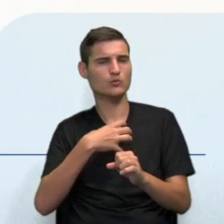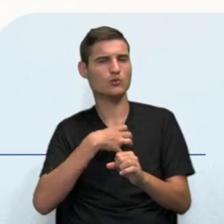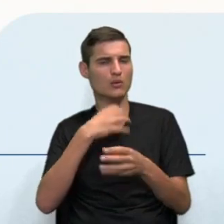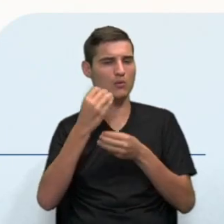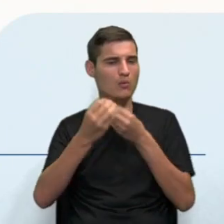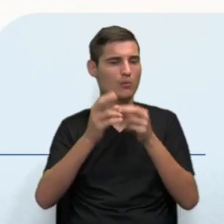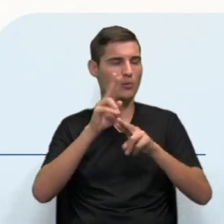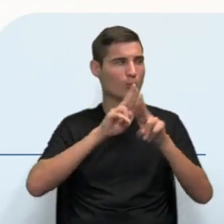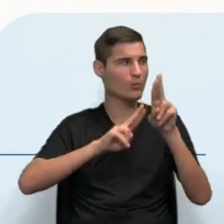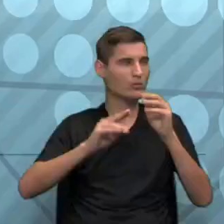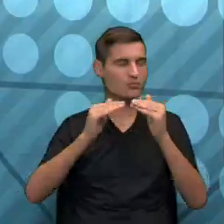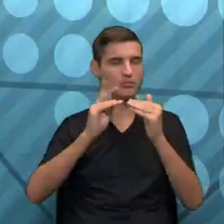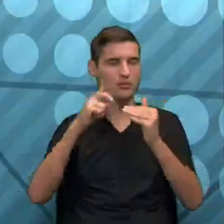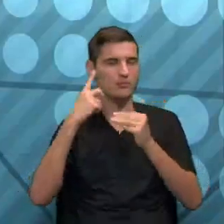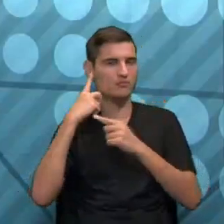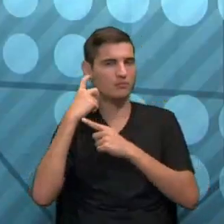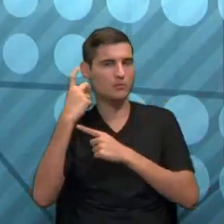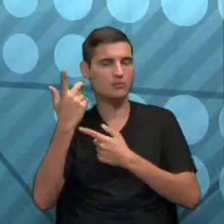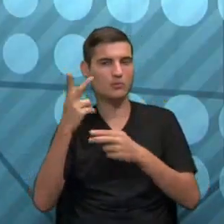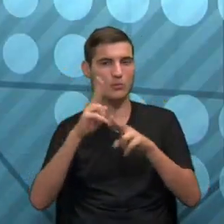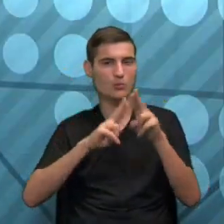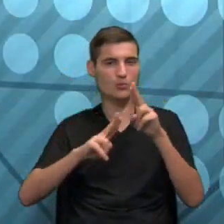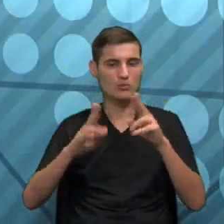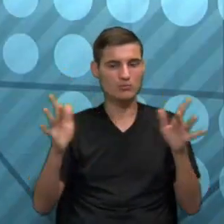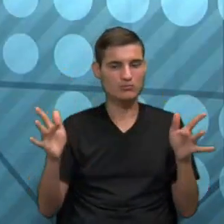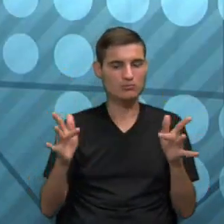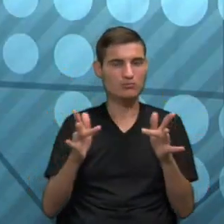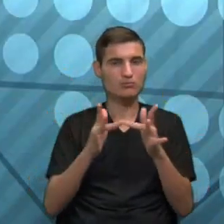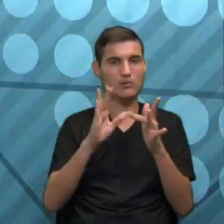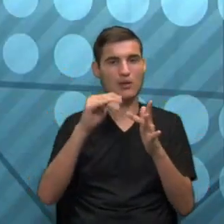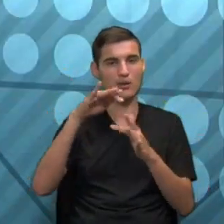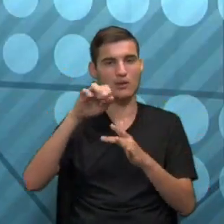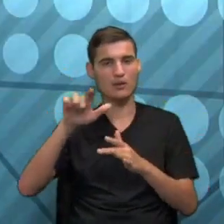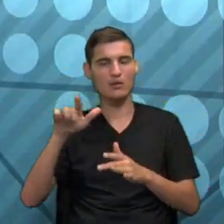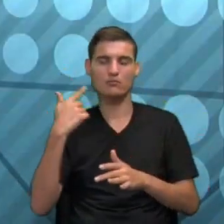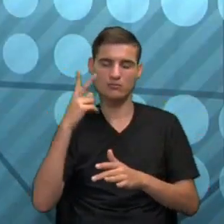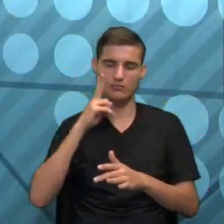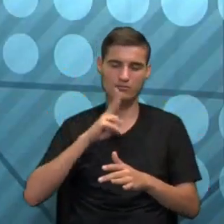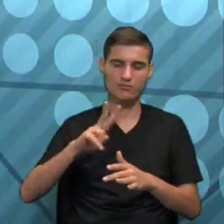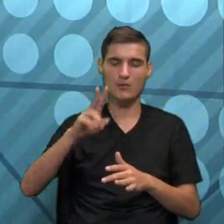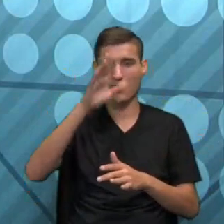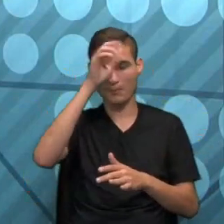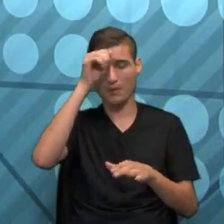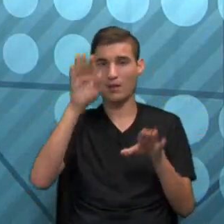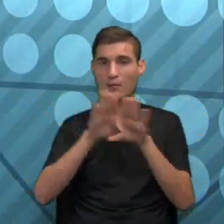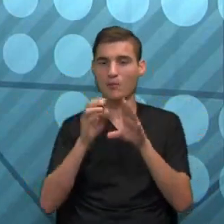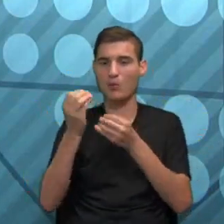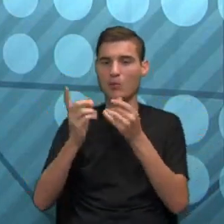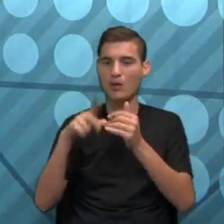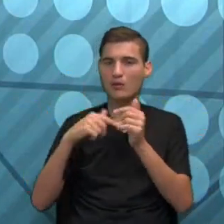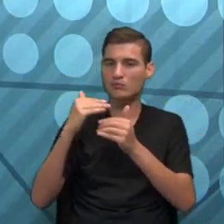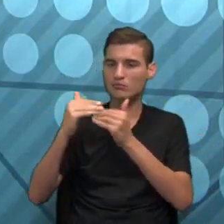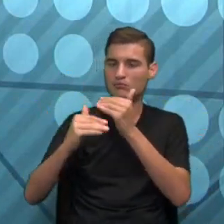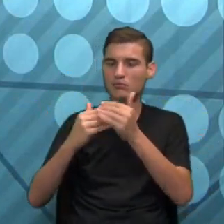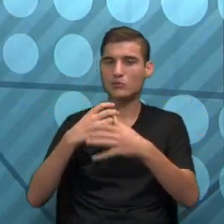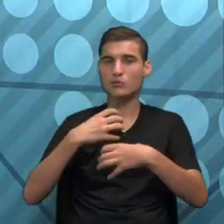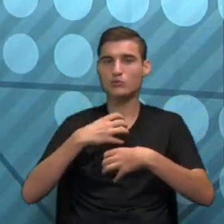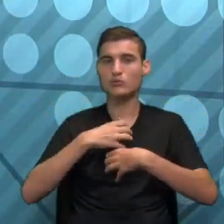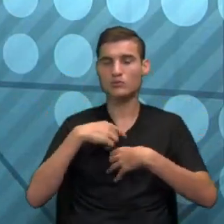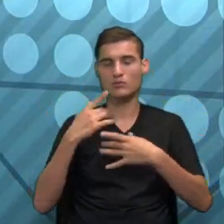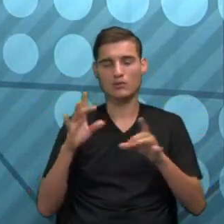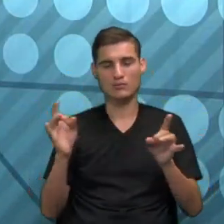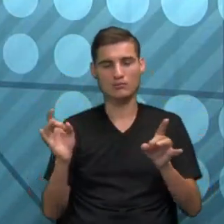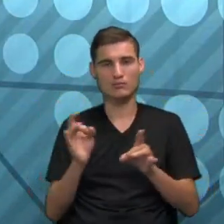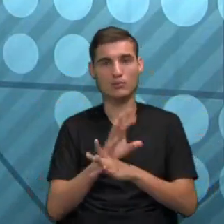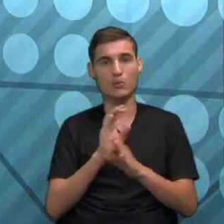trabalhar com esse ruído, trabalhar com esse canal. E a gente vai aprender também como que são essas maneiras. E assim a gente